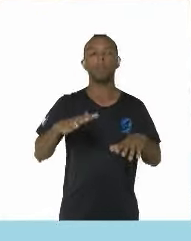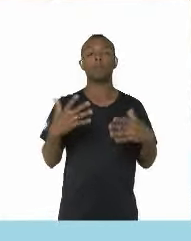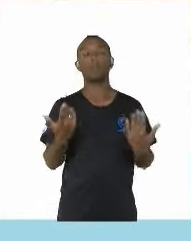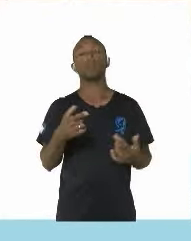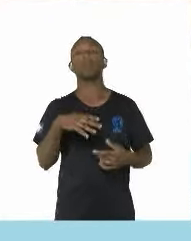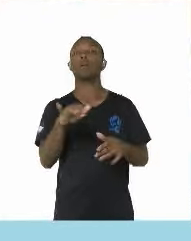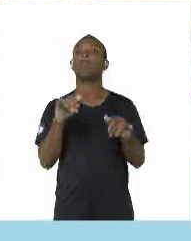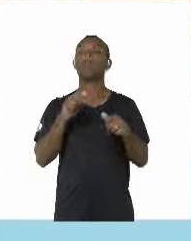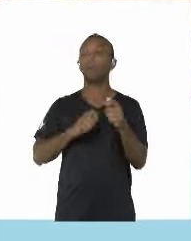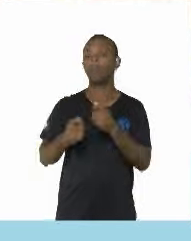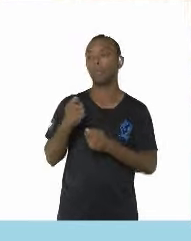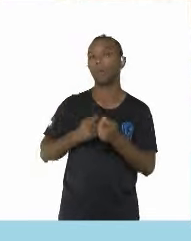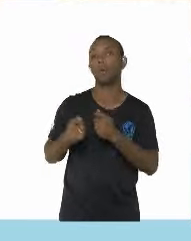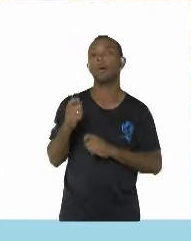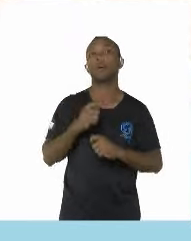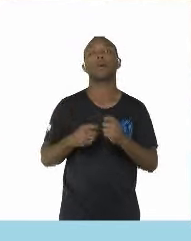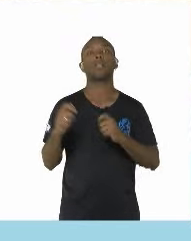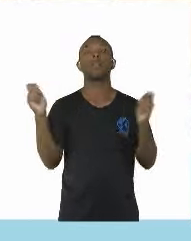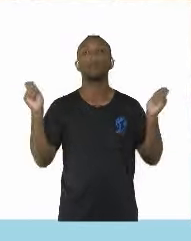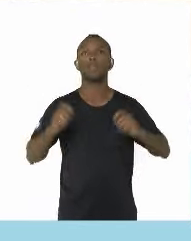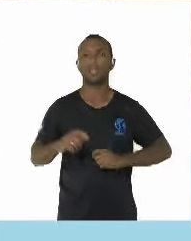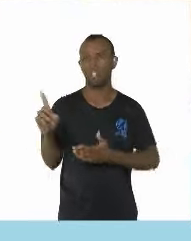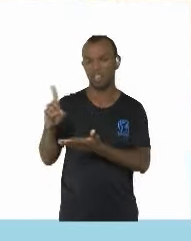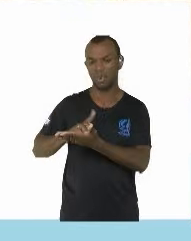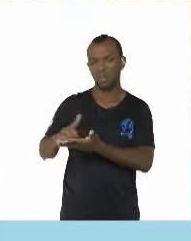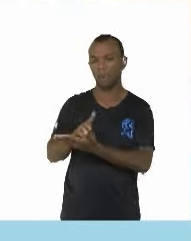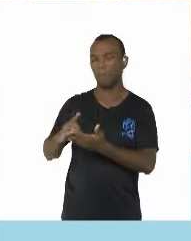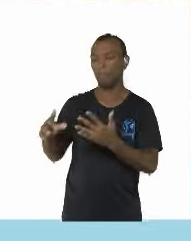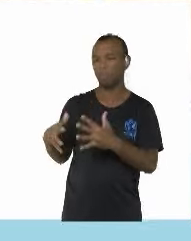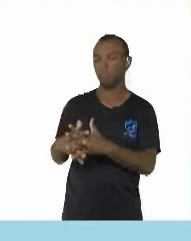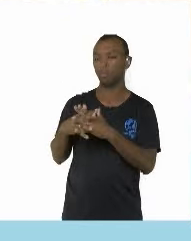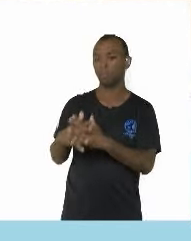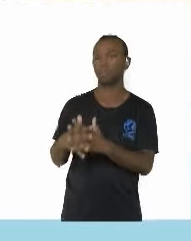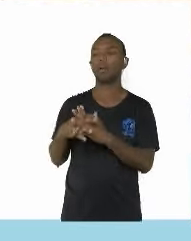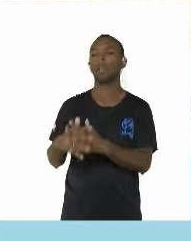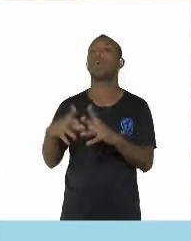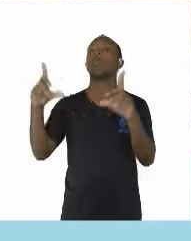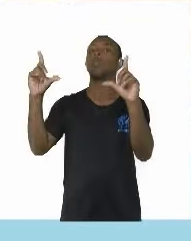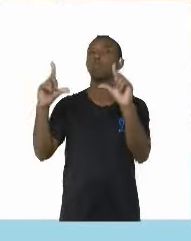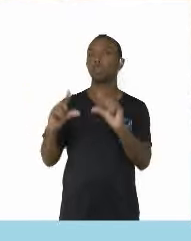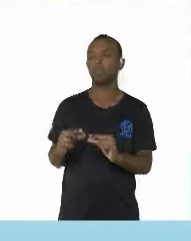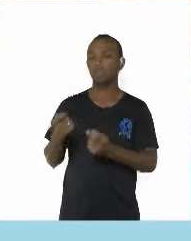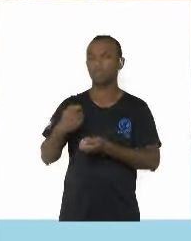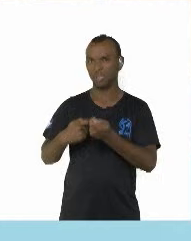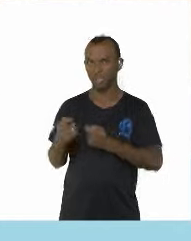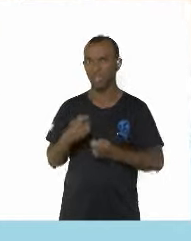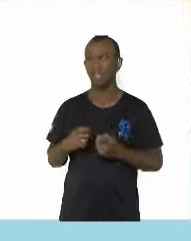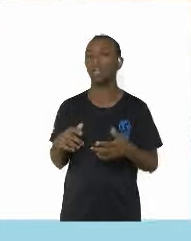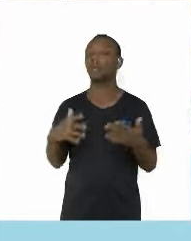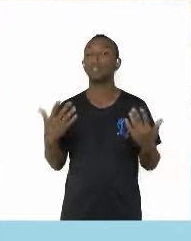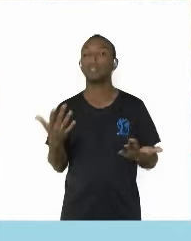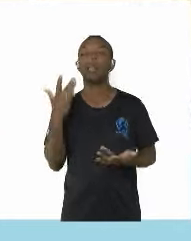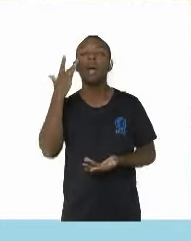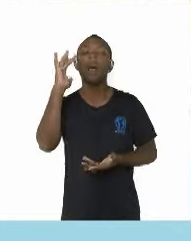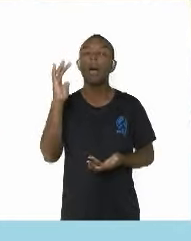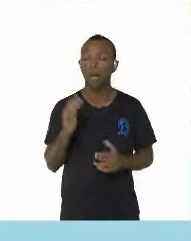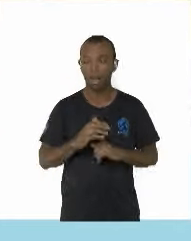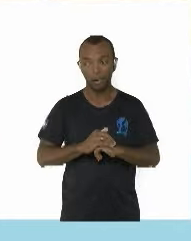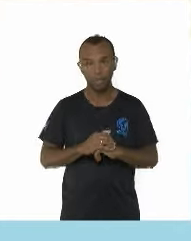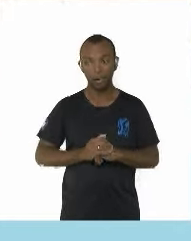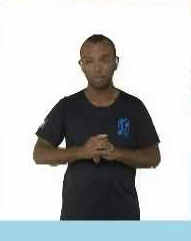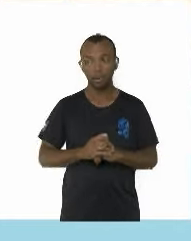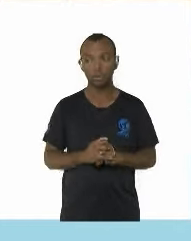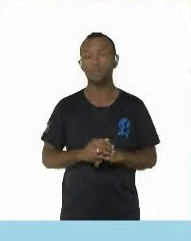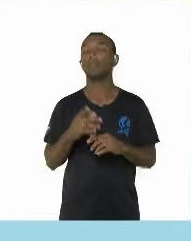vai atrapalhar o designer? Né? Será que a gente vai perder mercado? Né? Agora, como é que a gente vai competir com